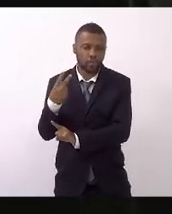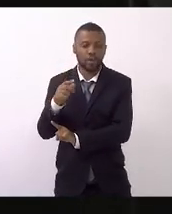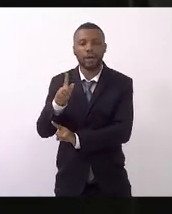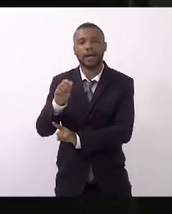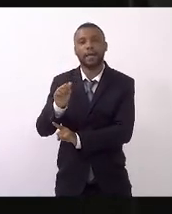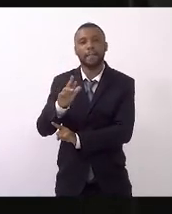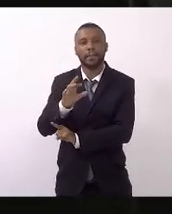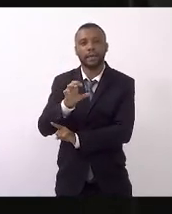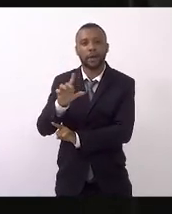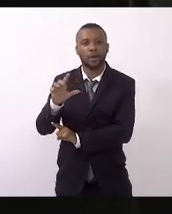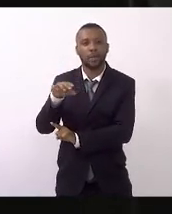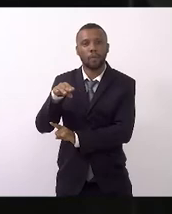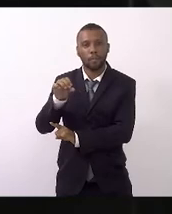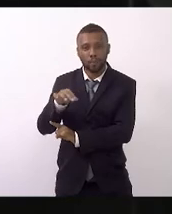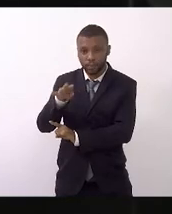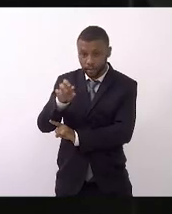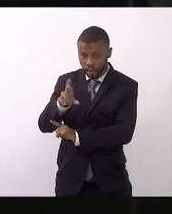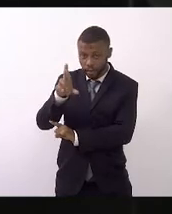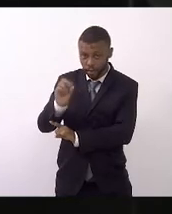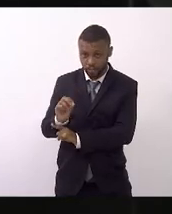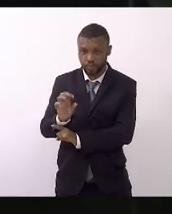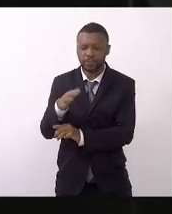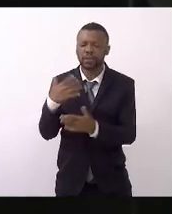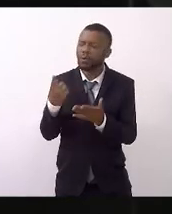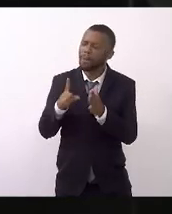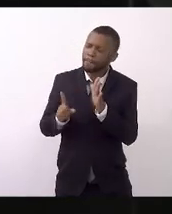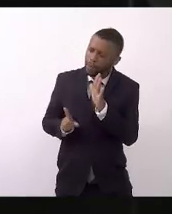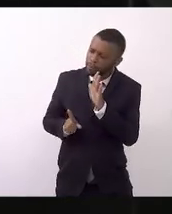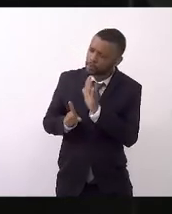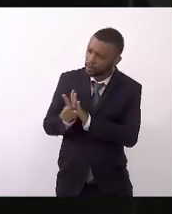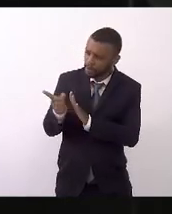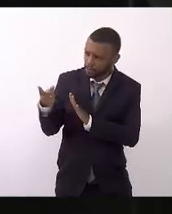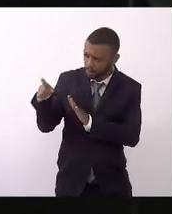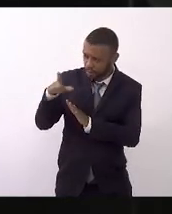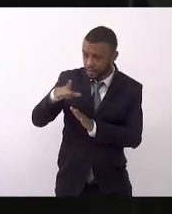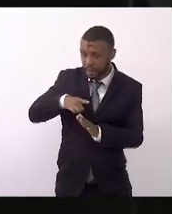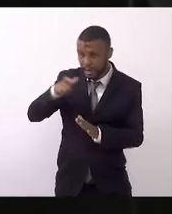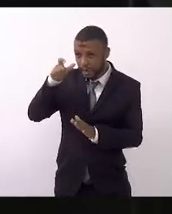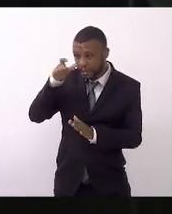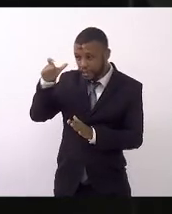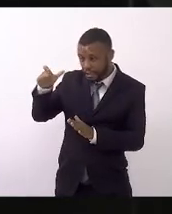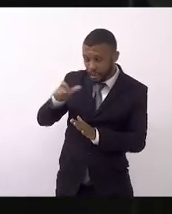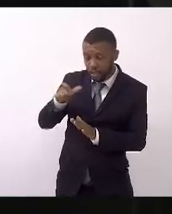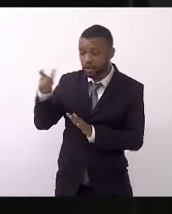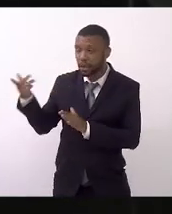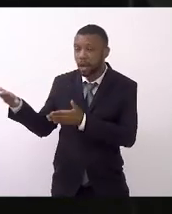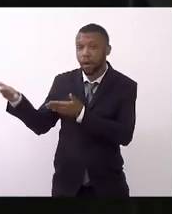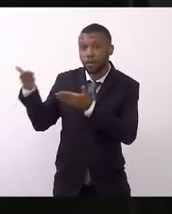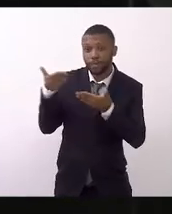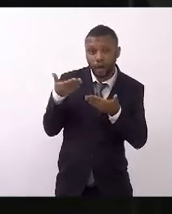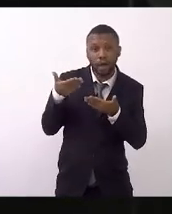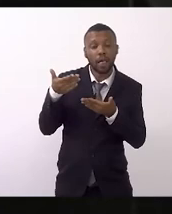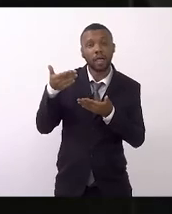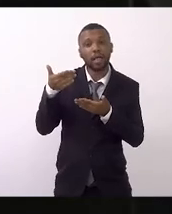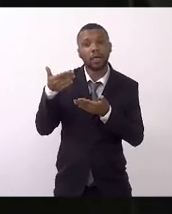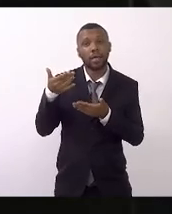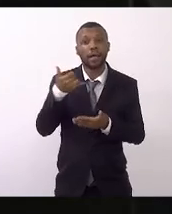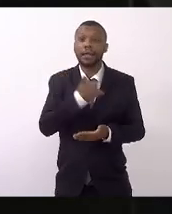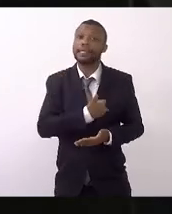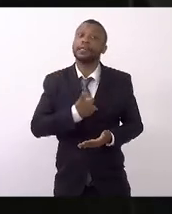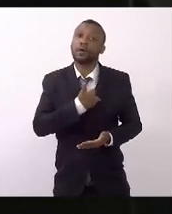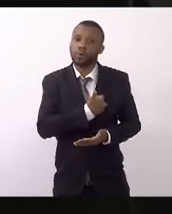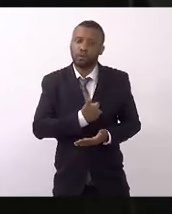Monteiro. E aí eu perguntei se eles tinham interesse em vir até a minha cidade, São João de